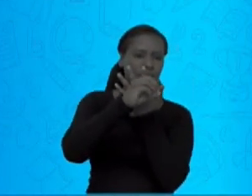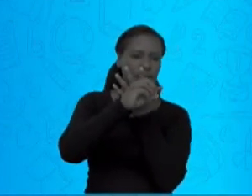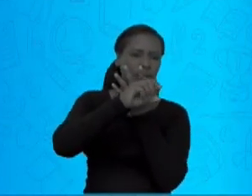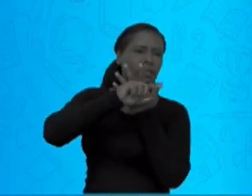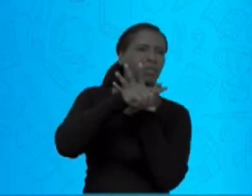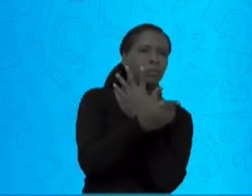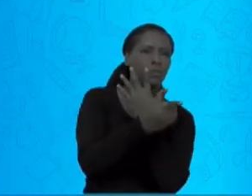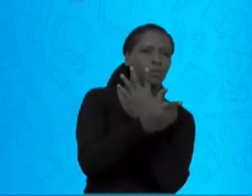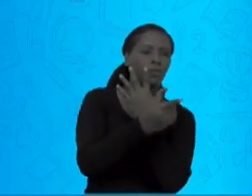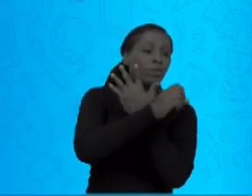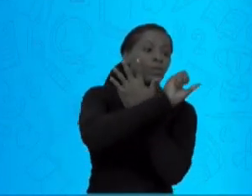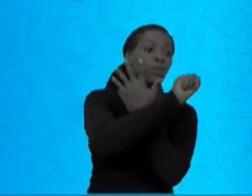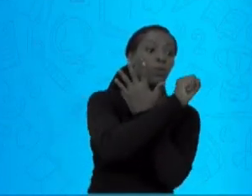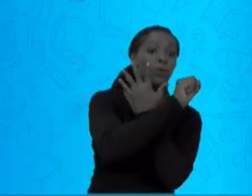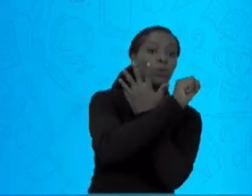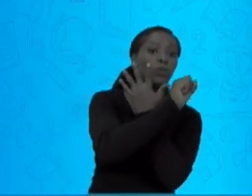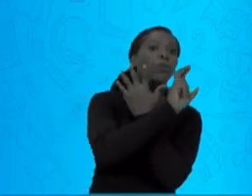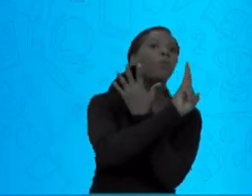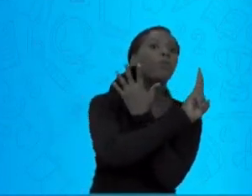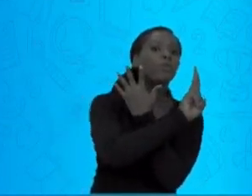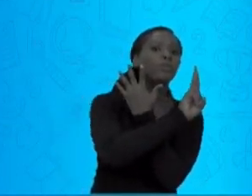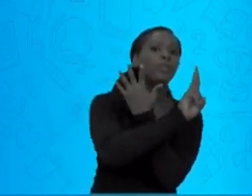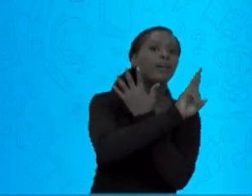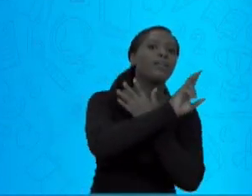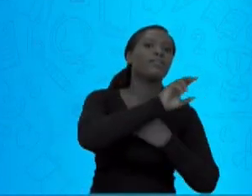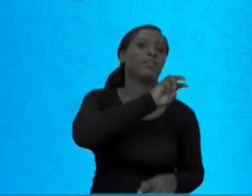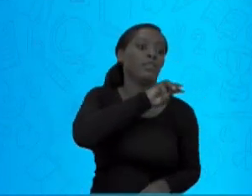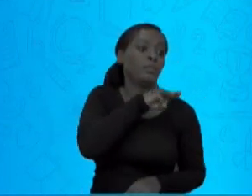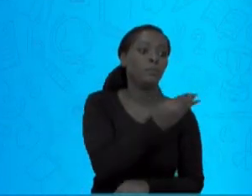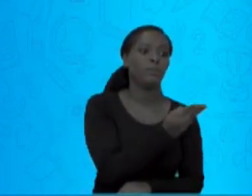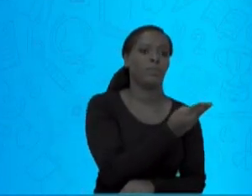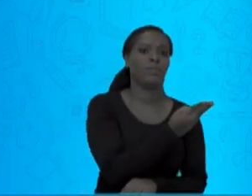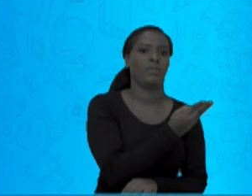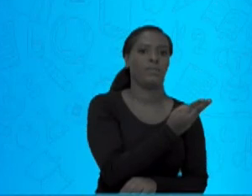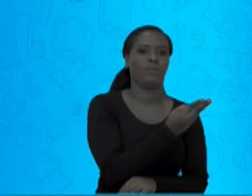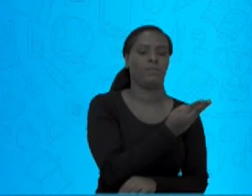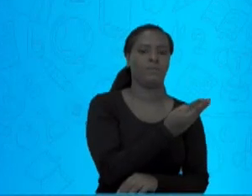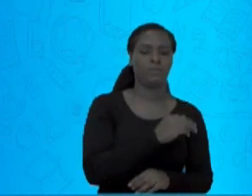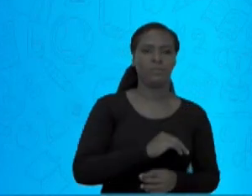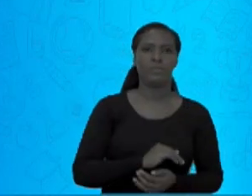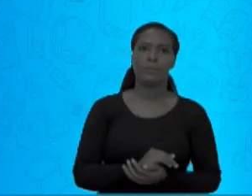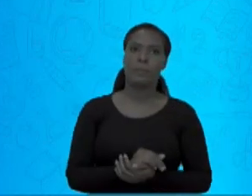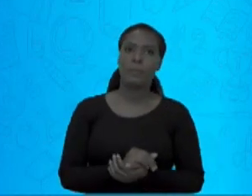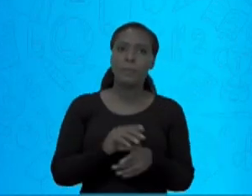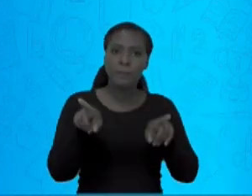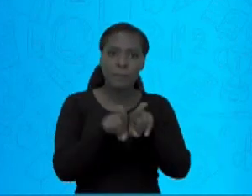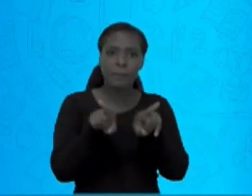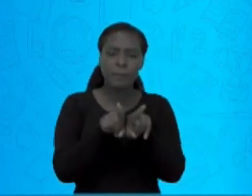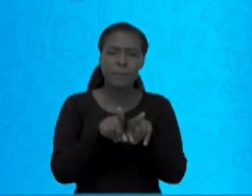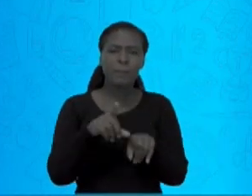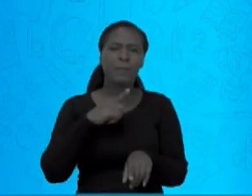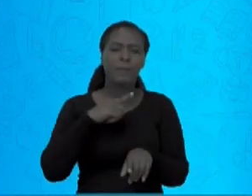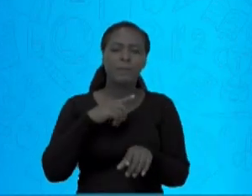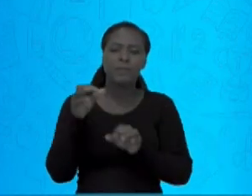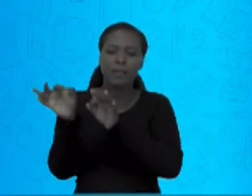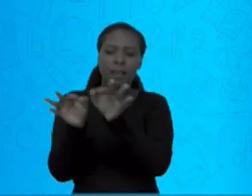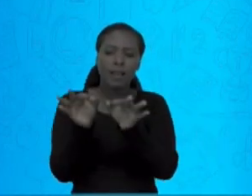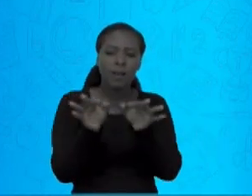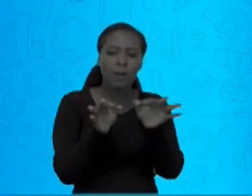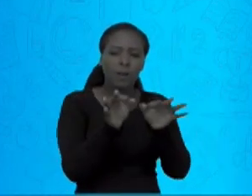milhão. Aqui, nós também temos as ordens, olha. Então, olha, primeira